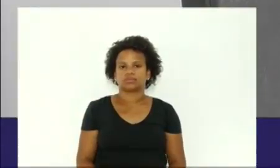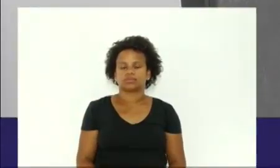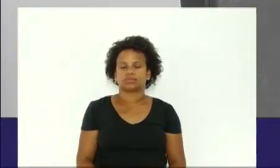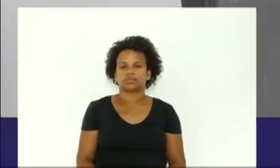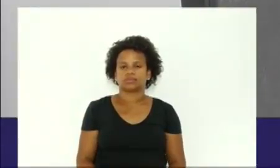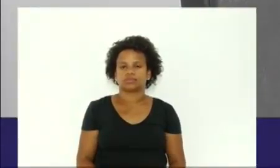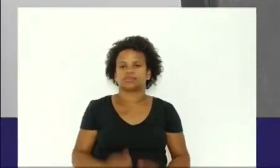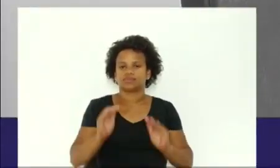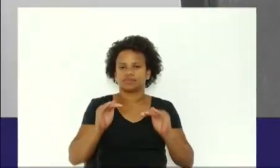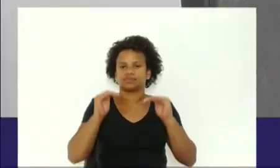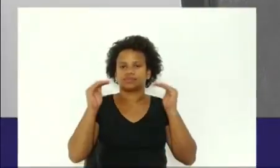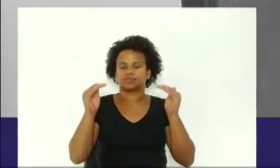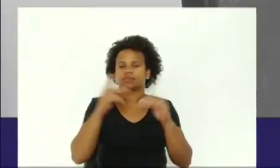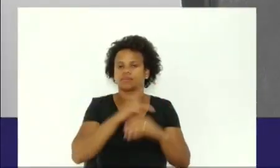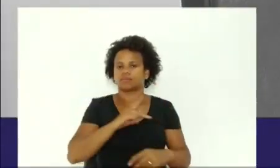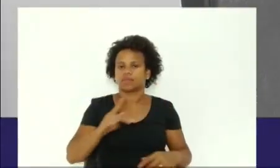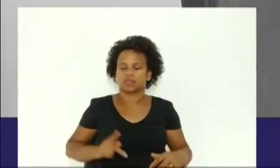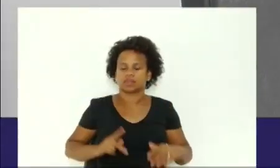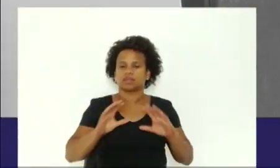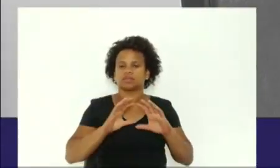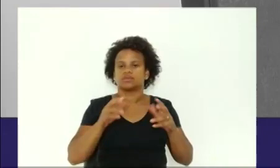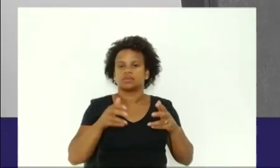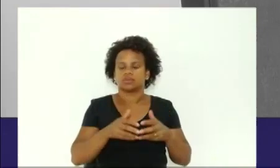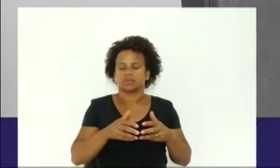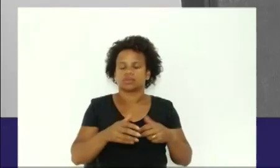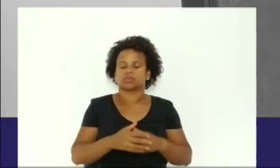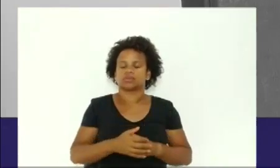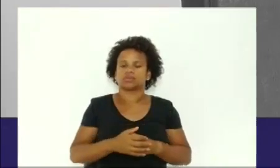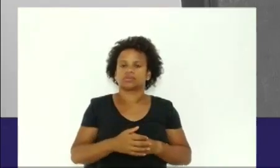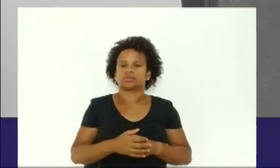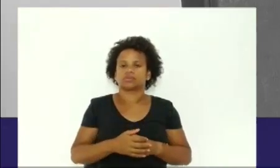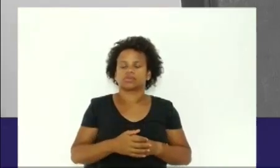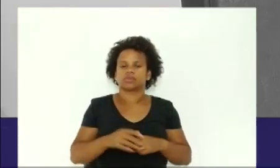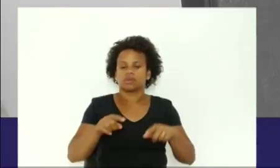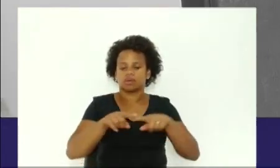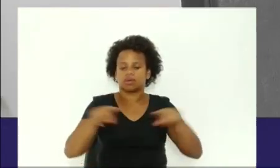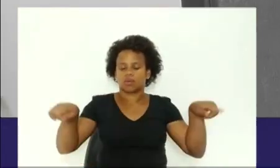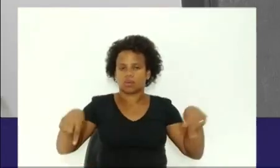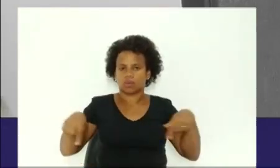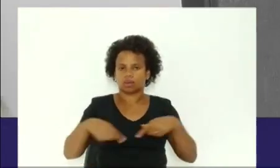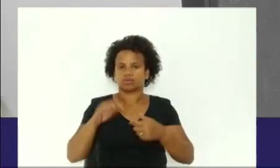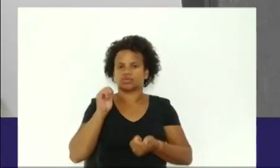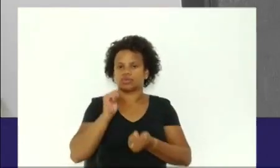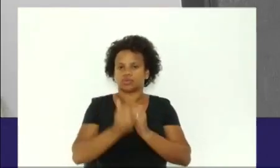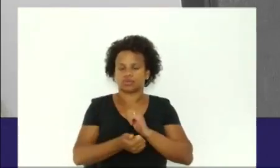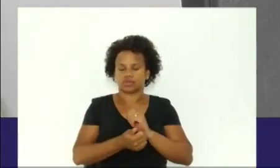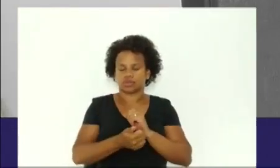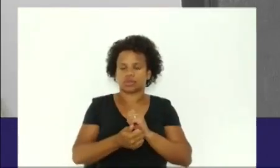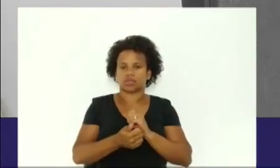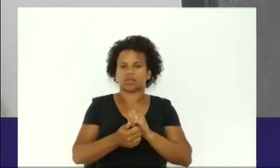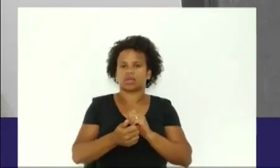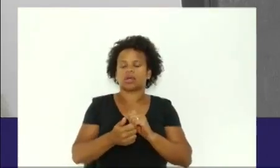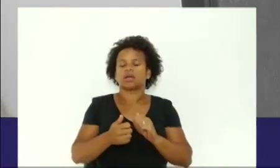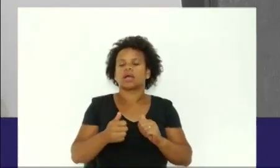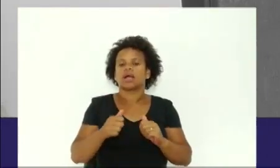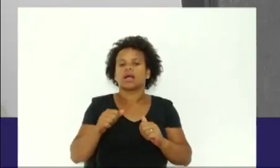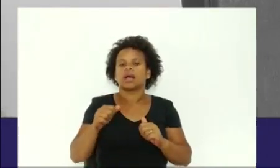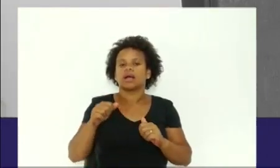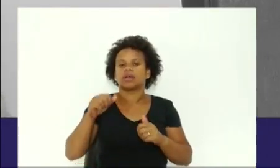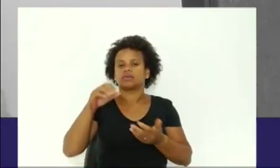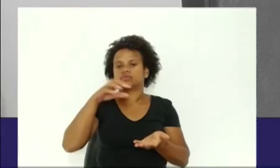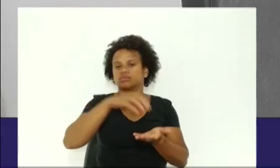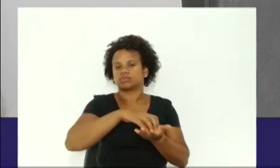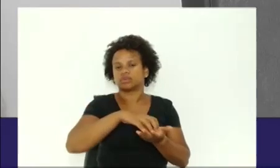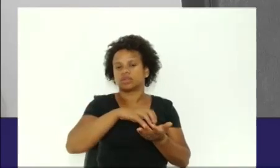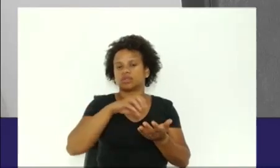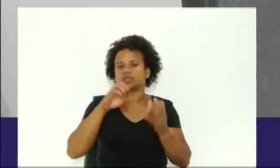Excelentíssimo senhor presidente da Câmara Municipal, a quadra poliesportiva Cleoneide Bruder Azen, localizada no estádio municipal